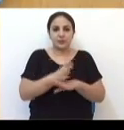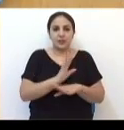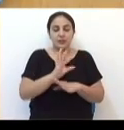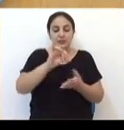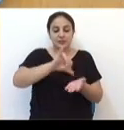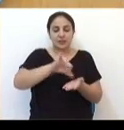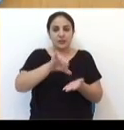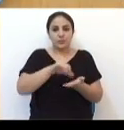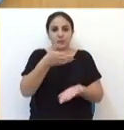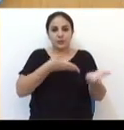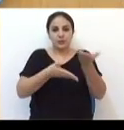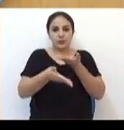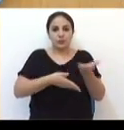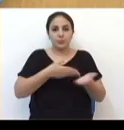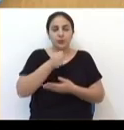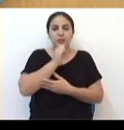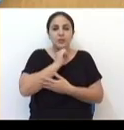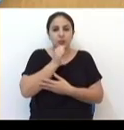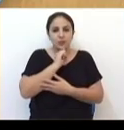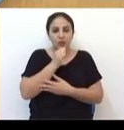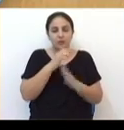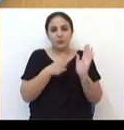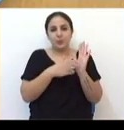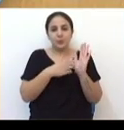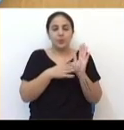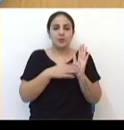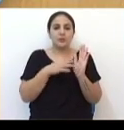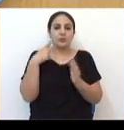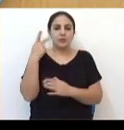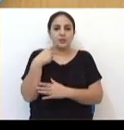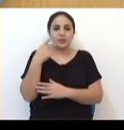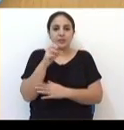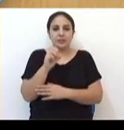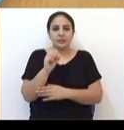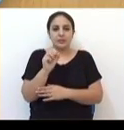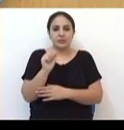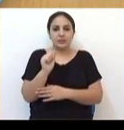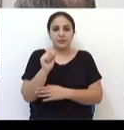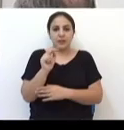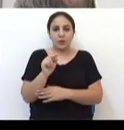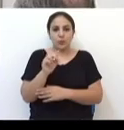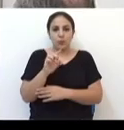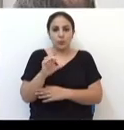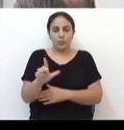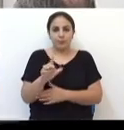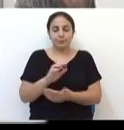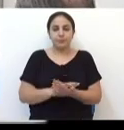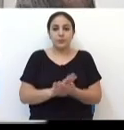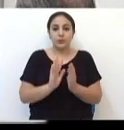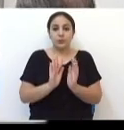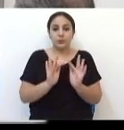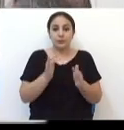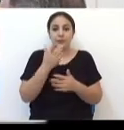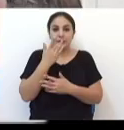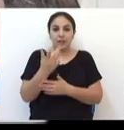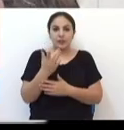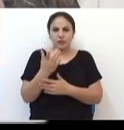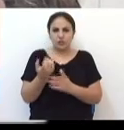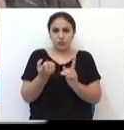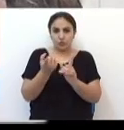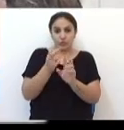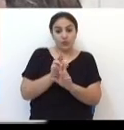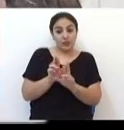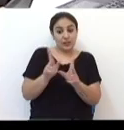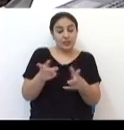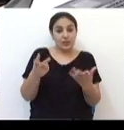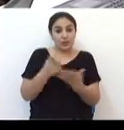o Atendimento de Idosos. A proposta é do vereador eleito Saul Spinelli. No final da tarde, ao contrário do que acontece